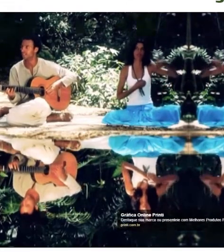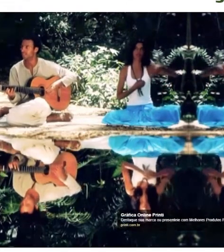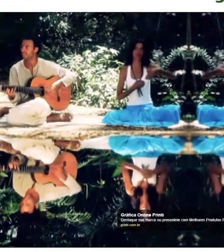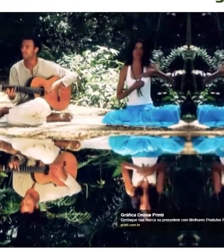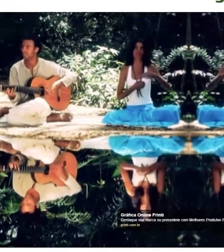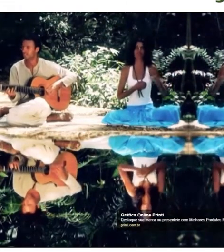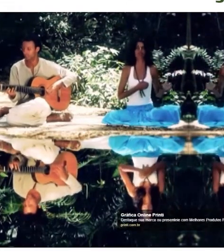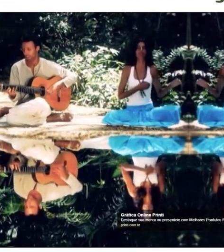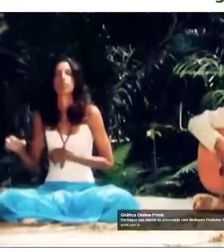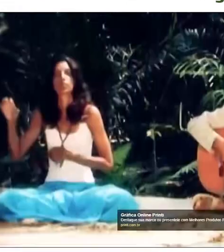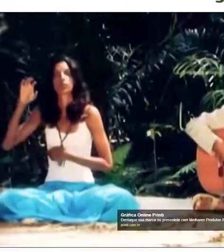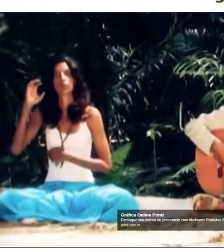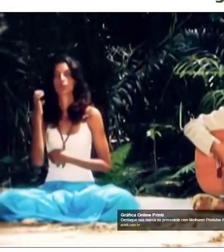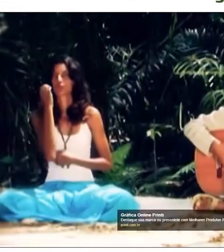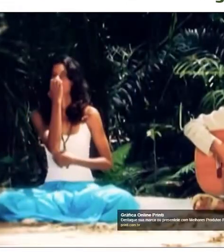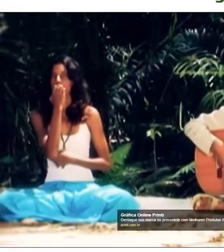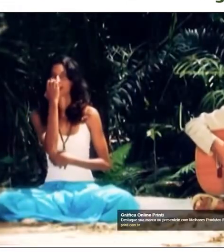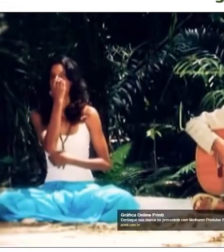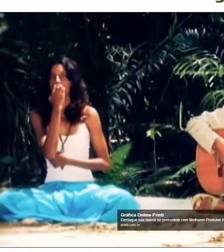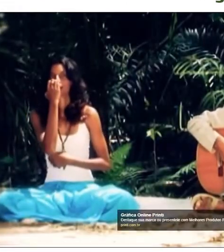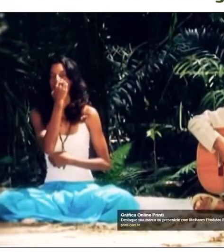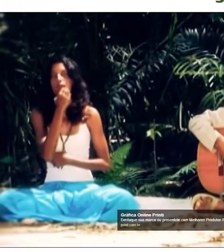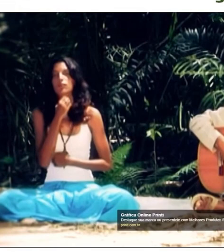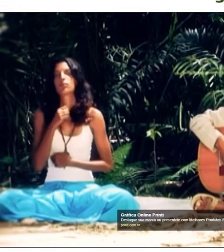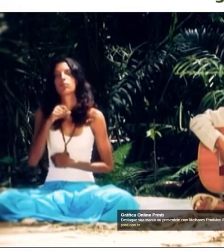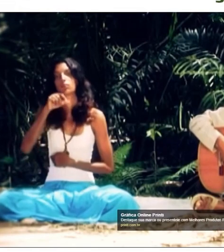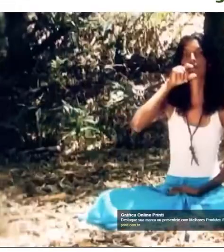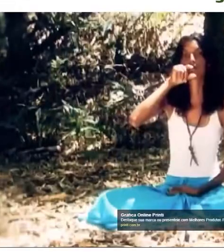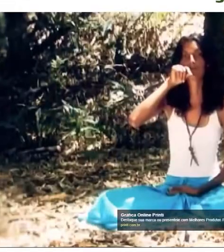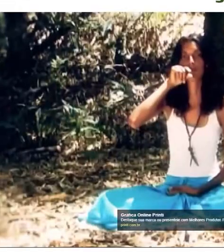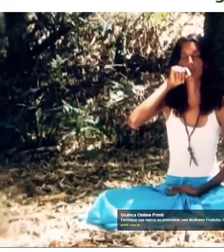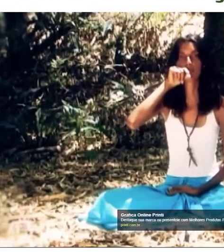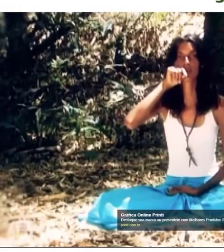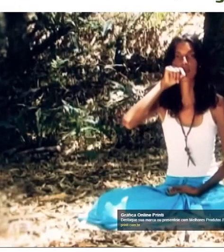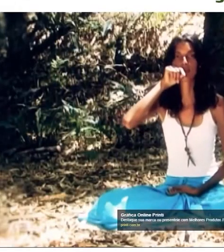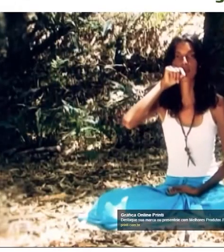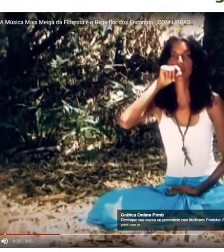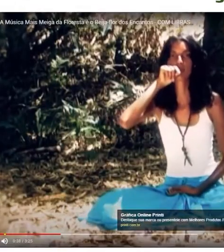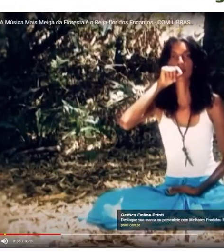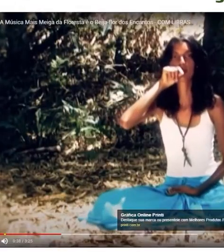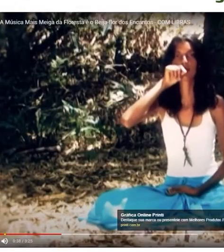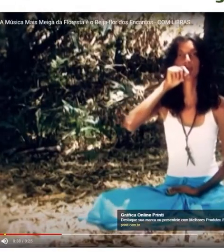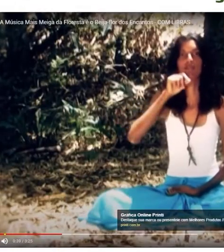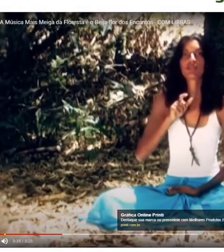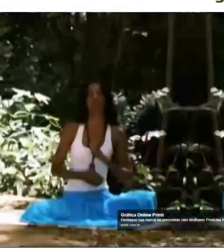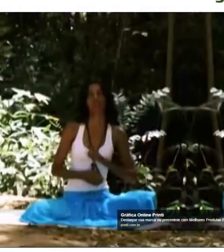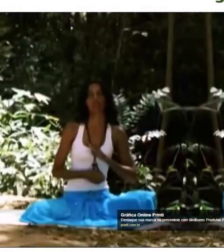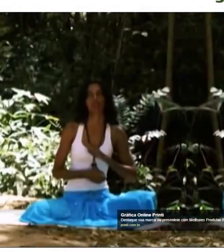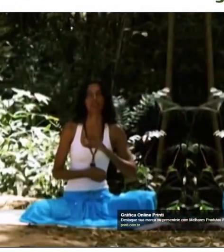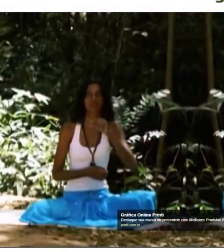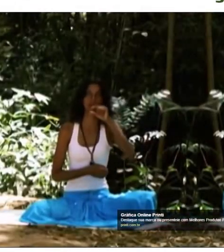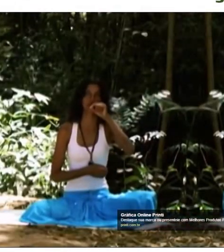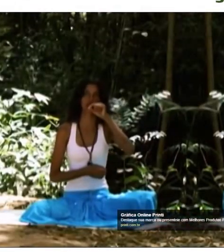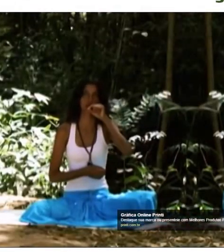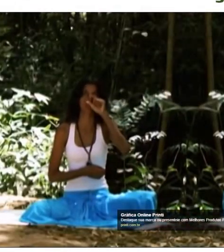chegar. Escute o canto dos passarinhos,